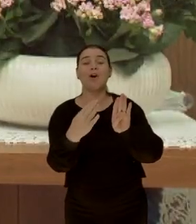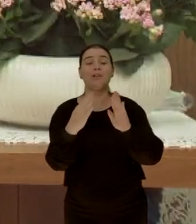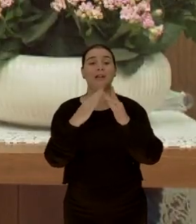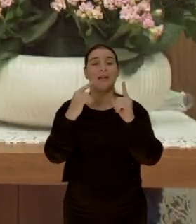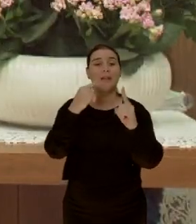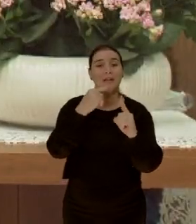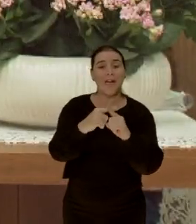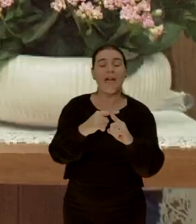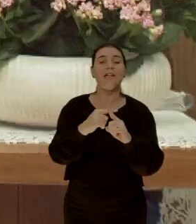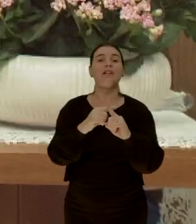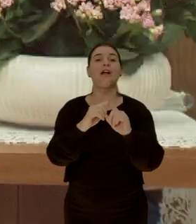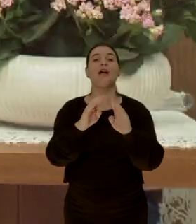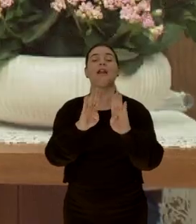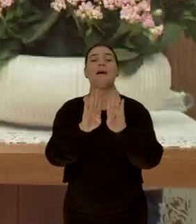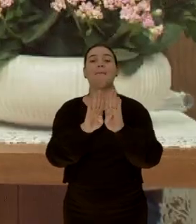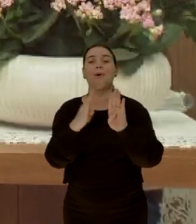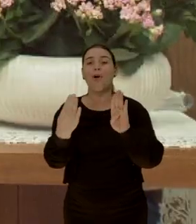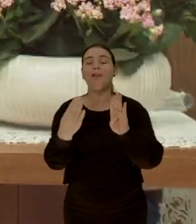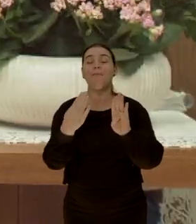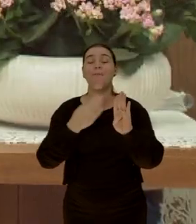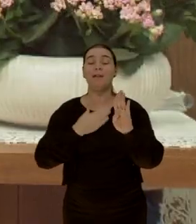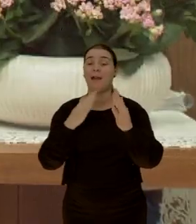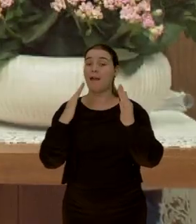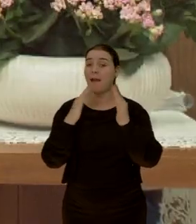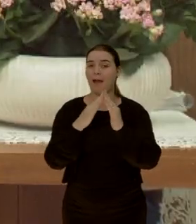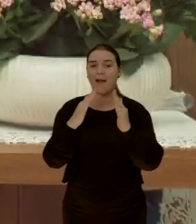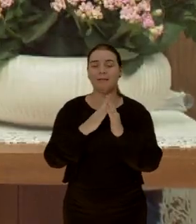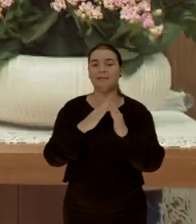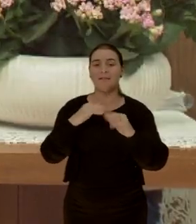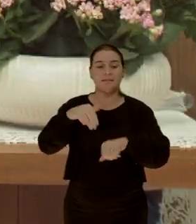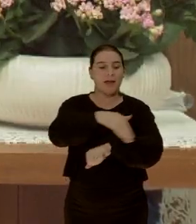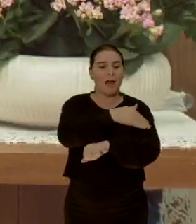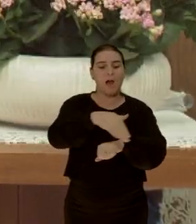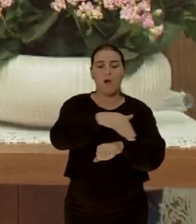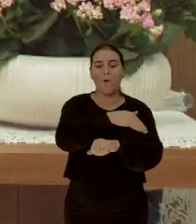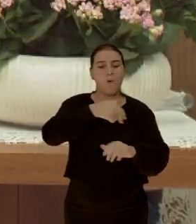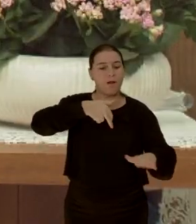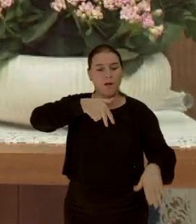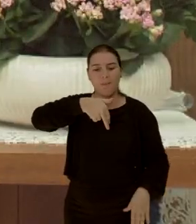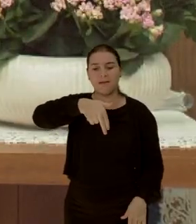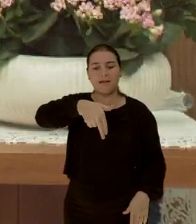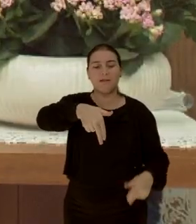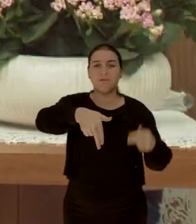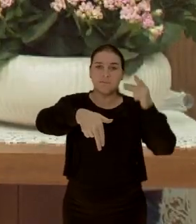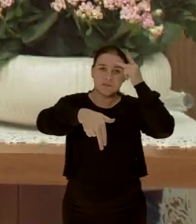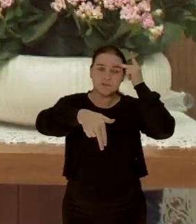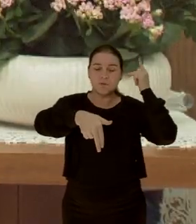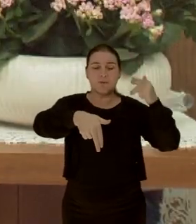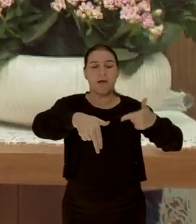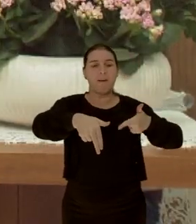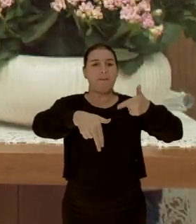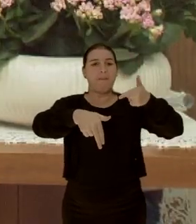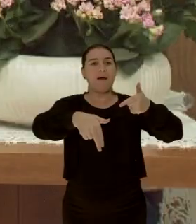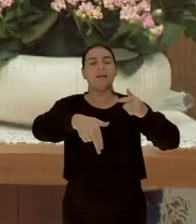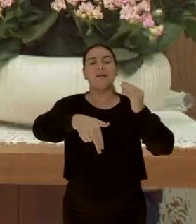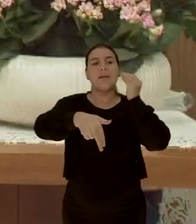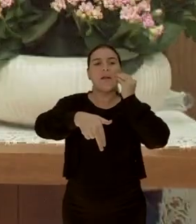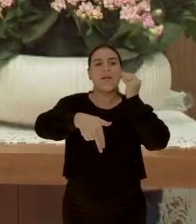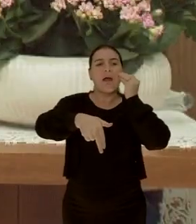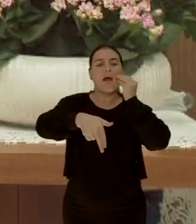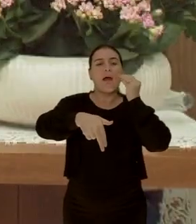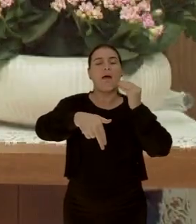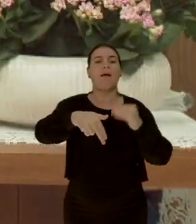casa, armado para me matar. Na rua que eu passava, passamos por isso, passamos por tudo